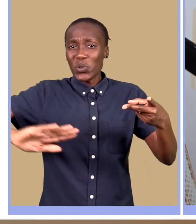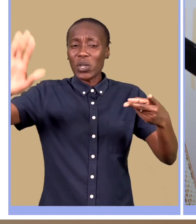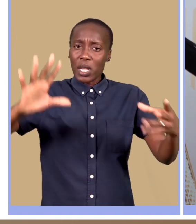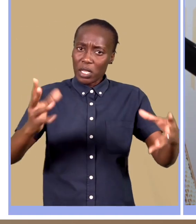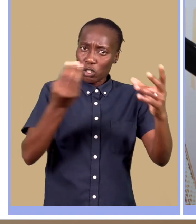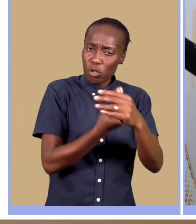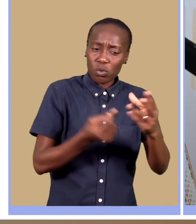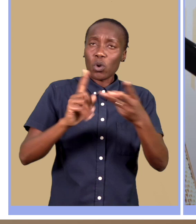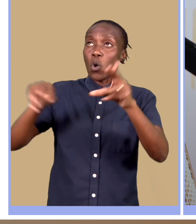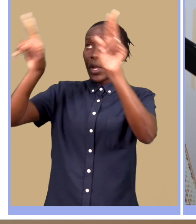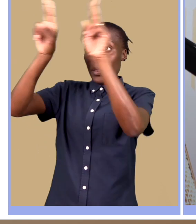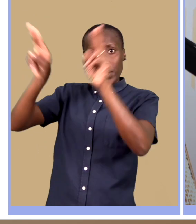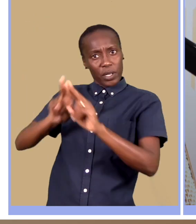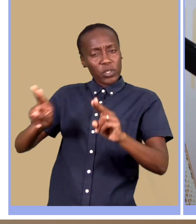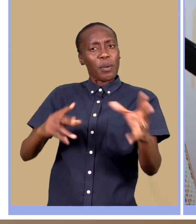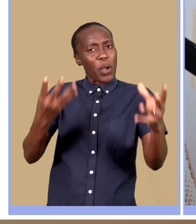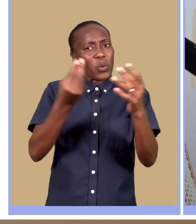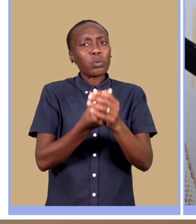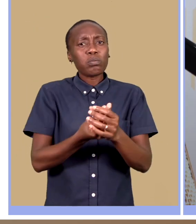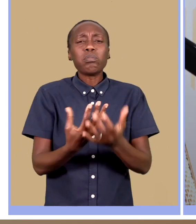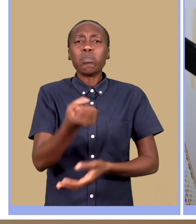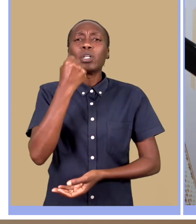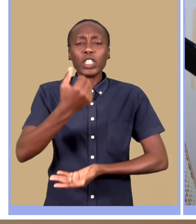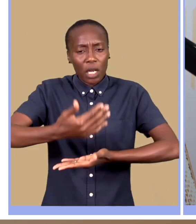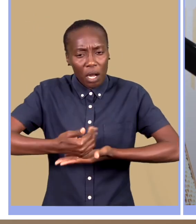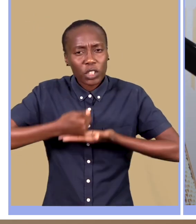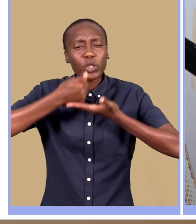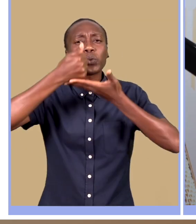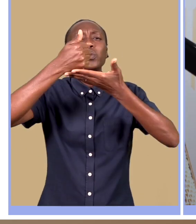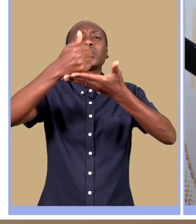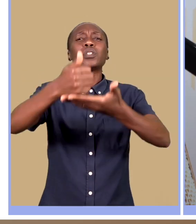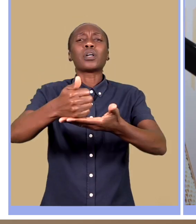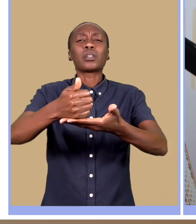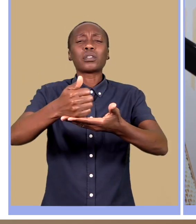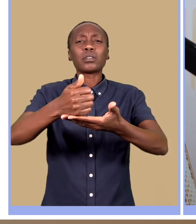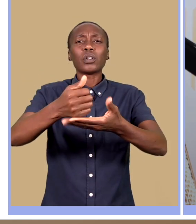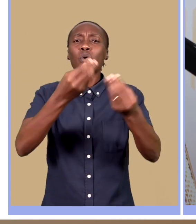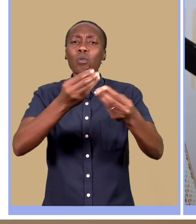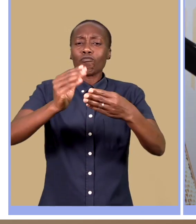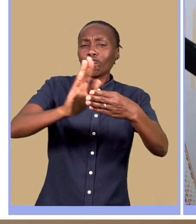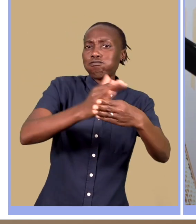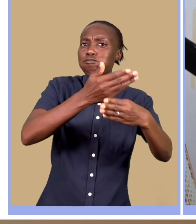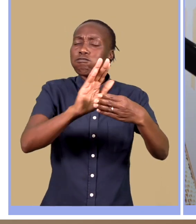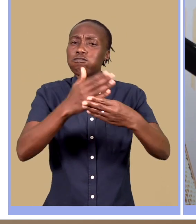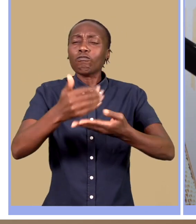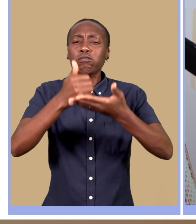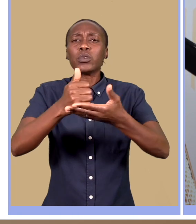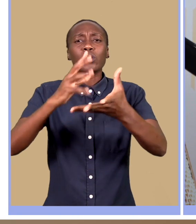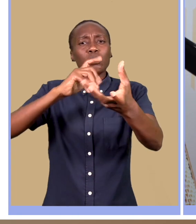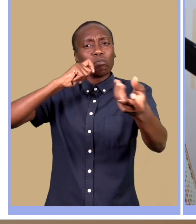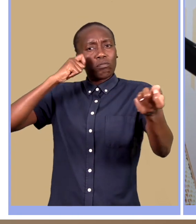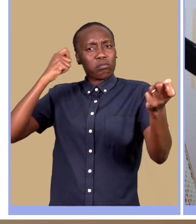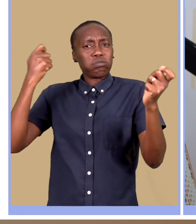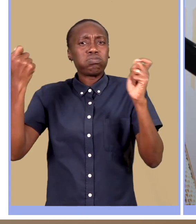até internacionais, que vão ajudar a compor esta complexidade e transformar o